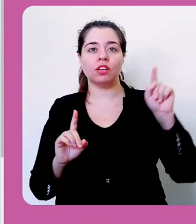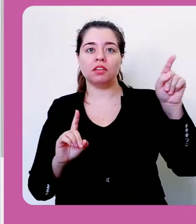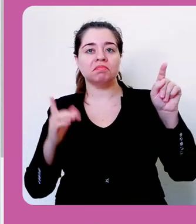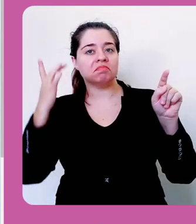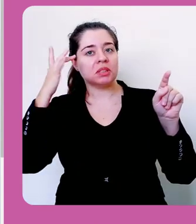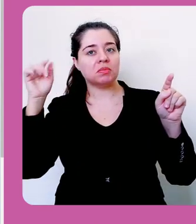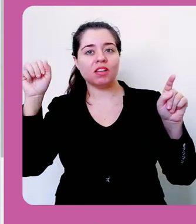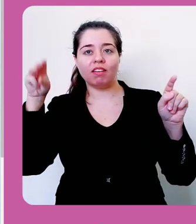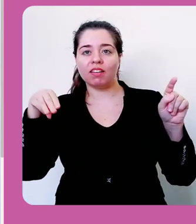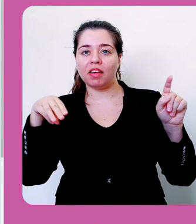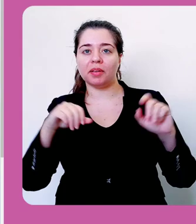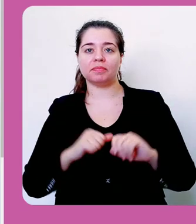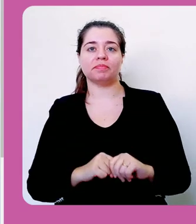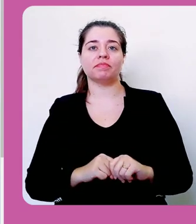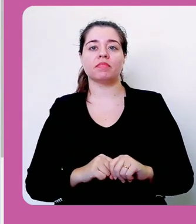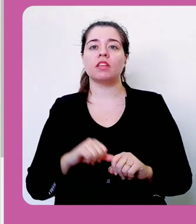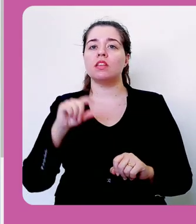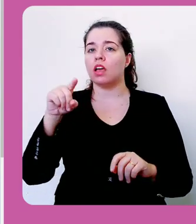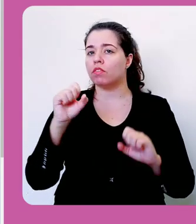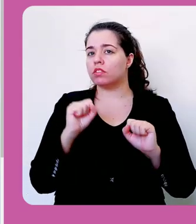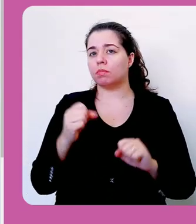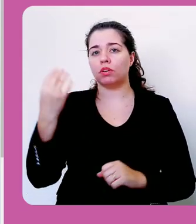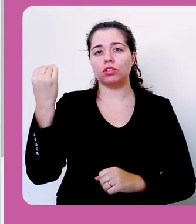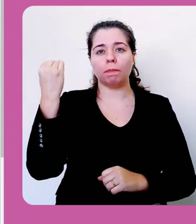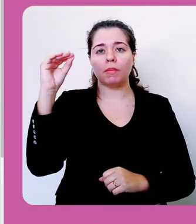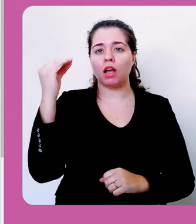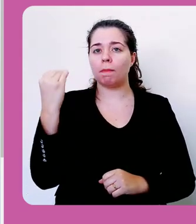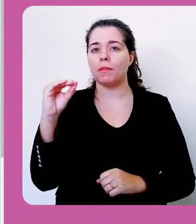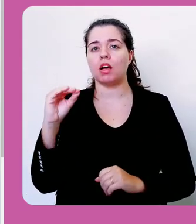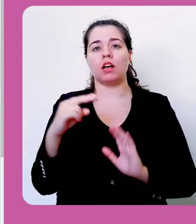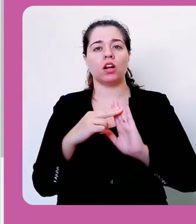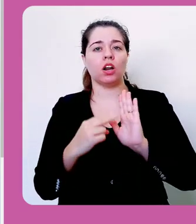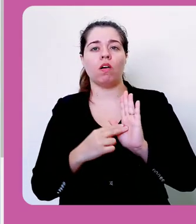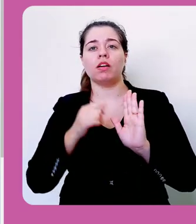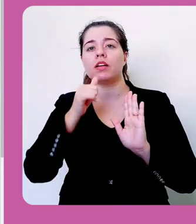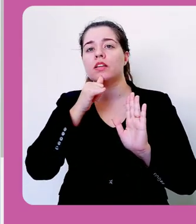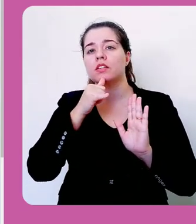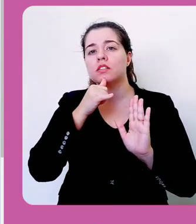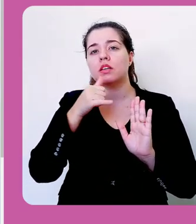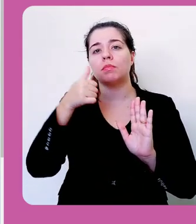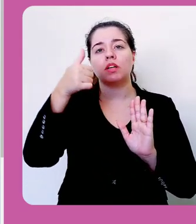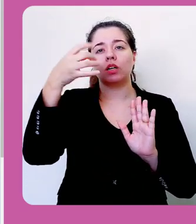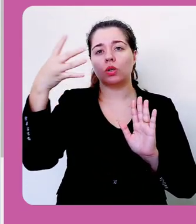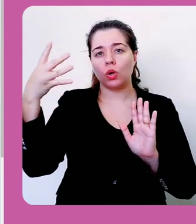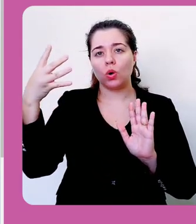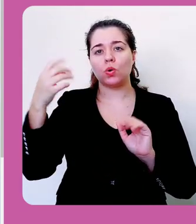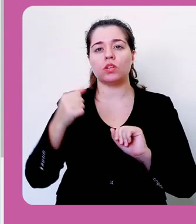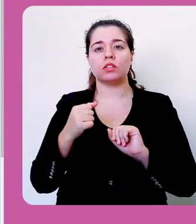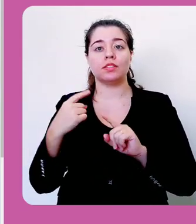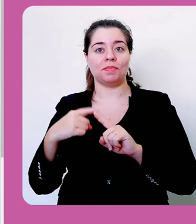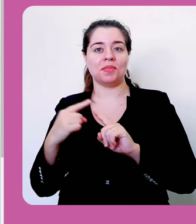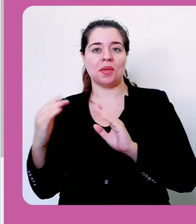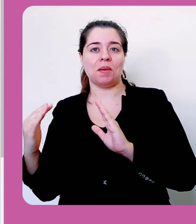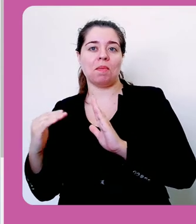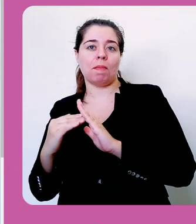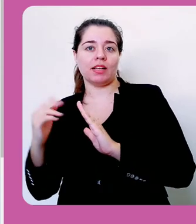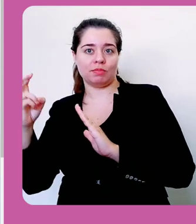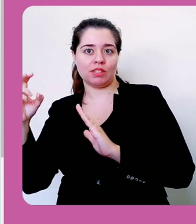notas 14, 6. Eu botei 14 porque o máximo é 50, dá. E esse aqui tirou